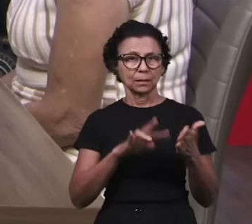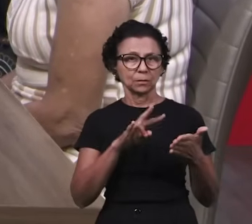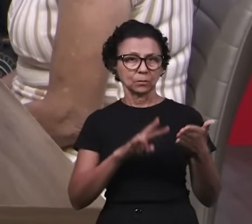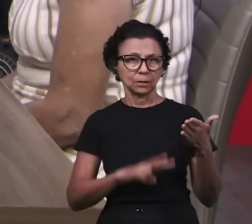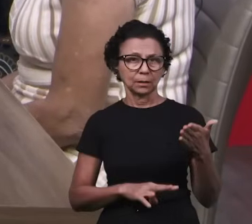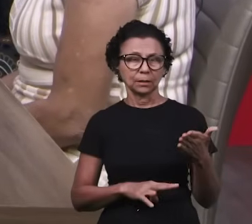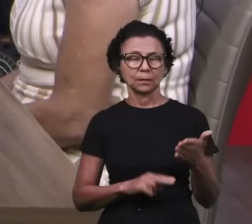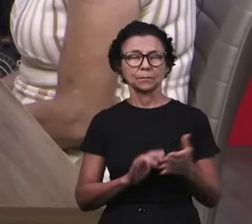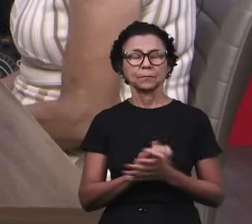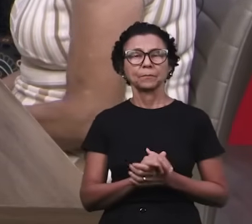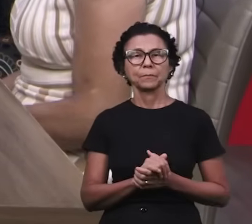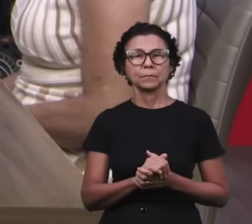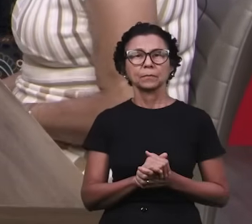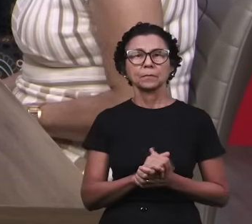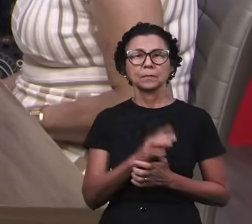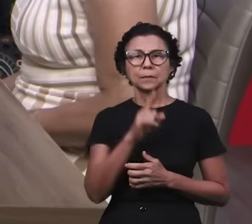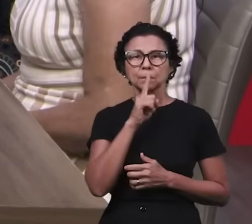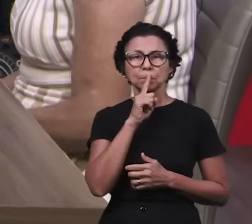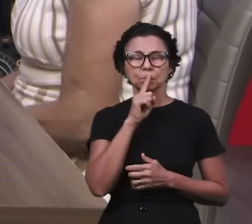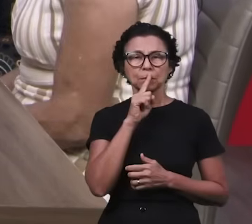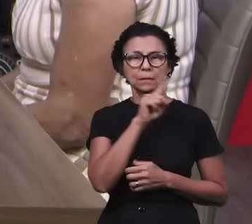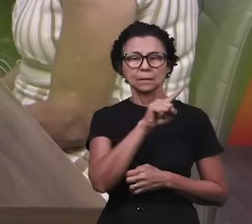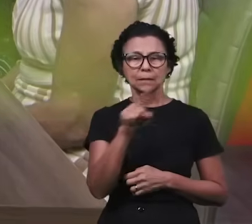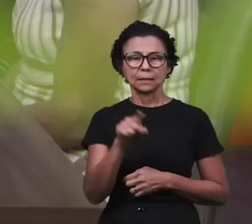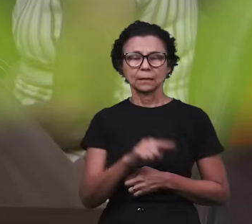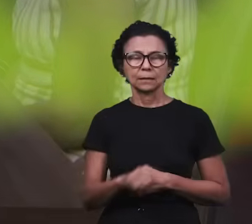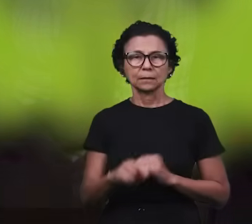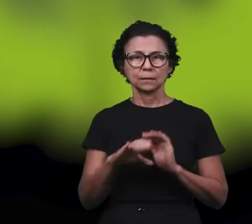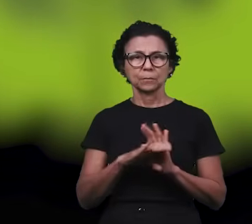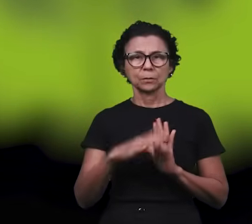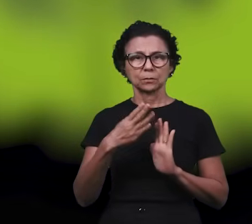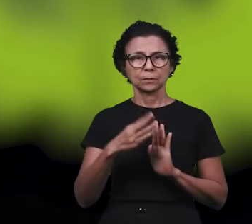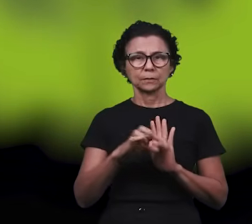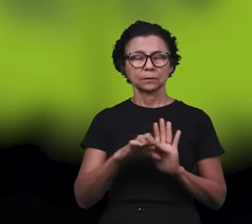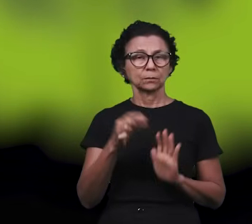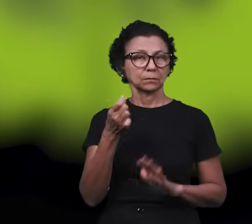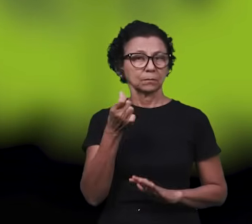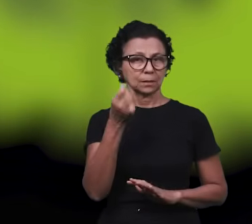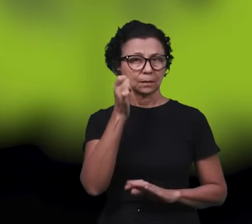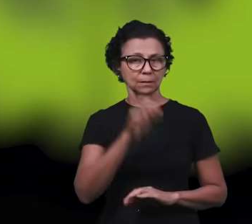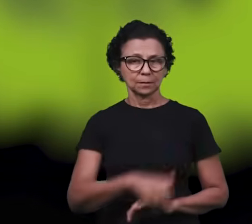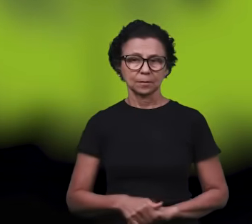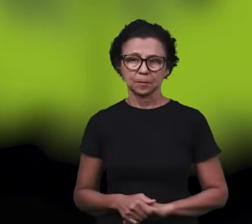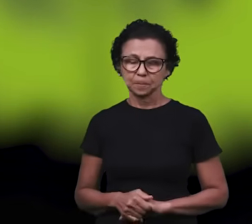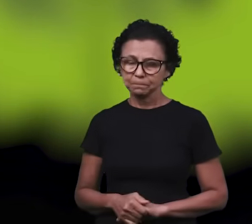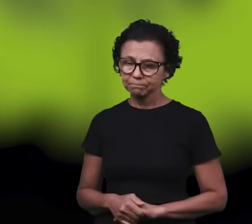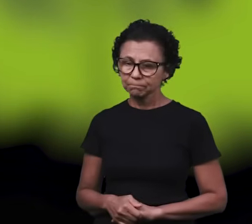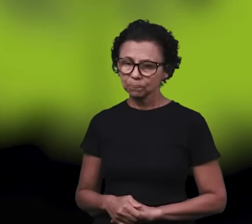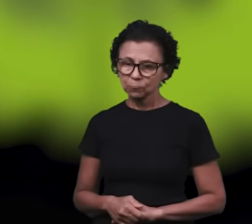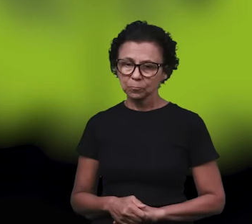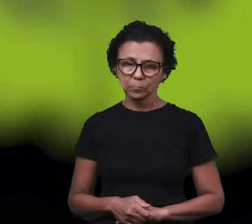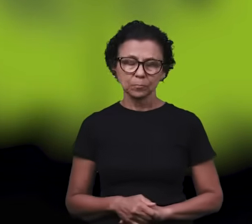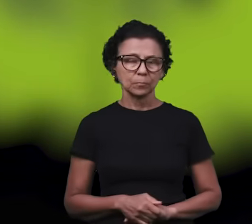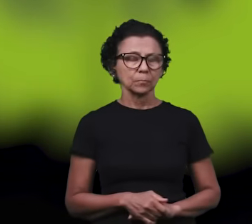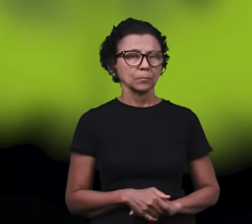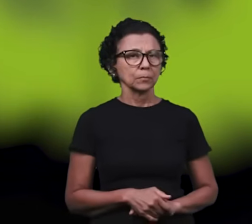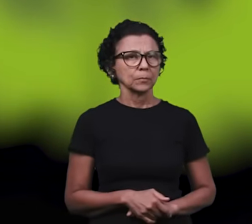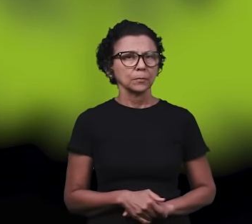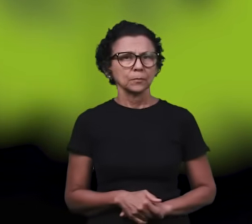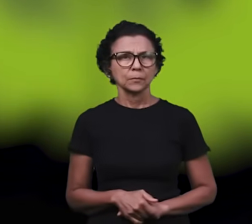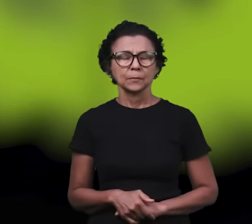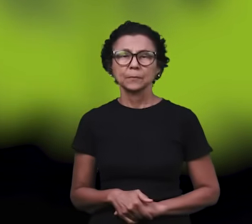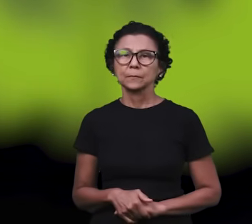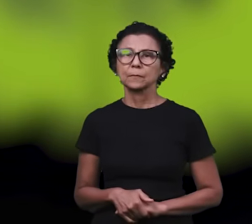em Zacarias 4:6. O texto é o seguinte: não por força, nem